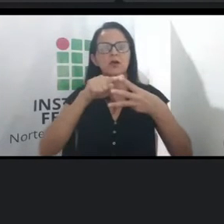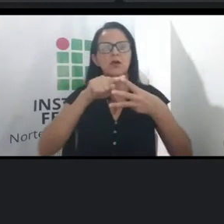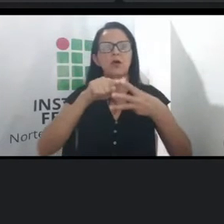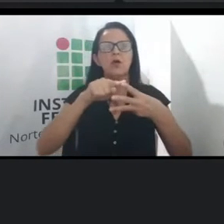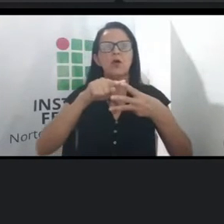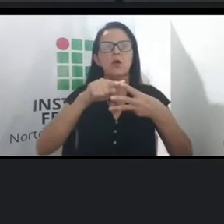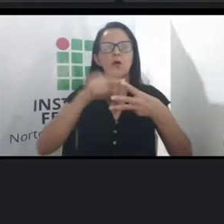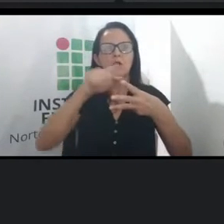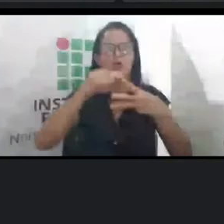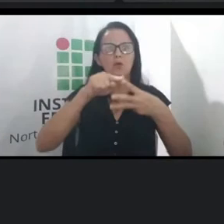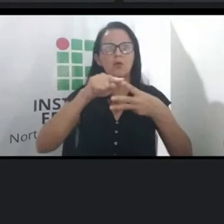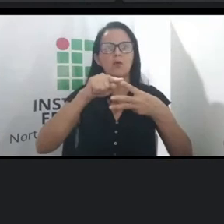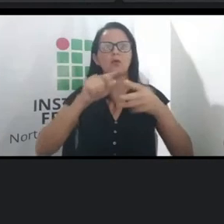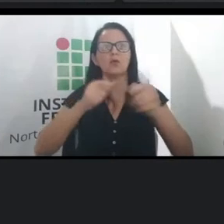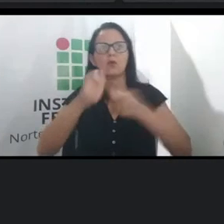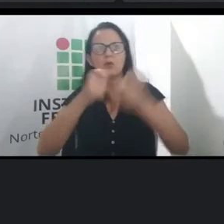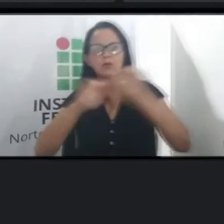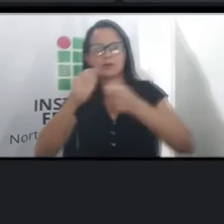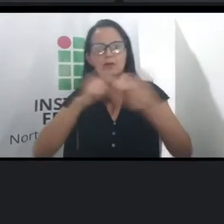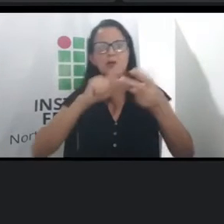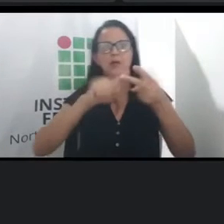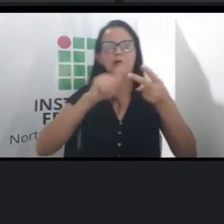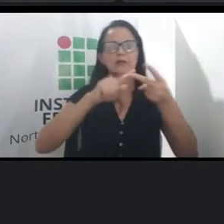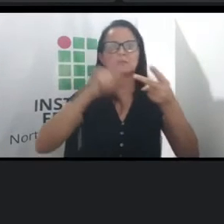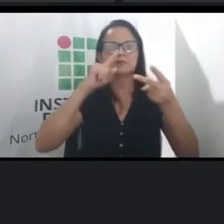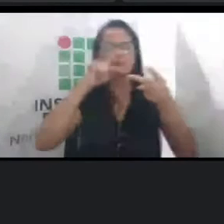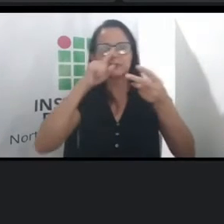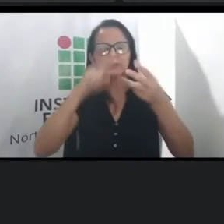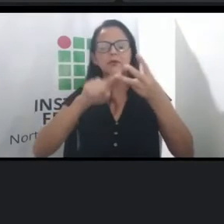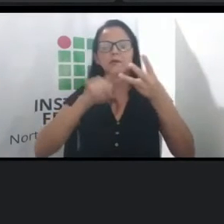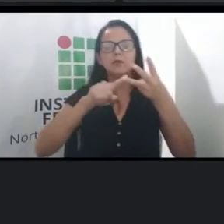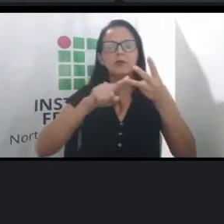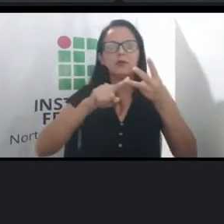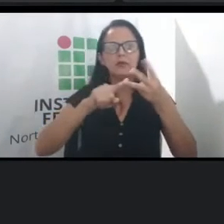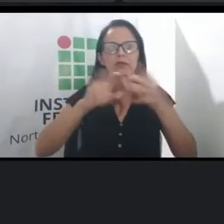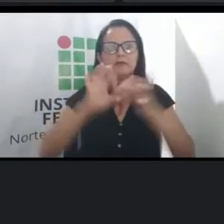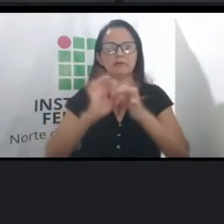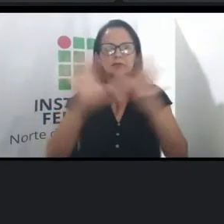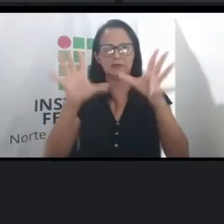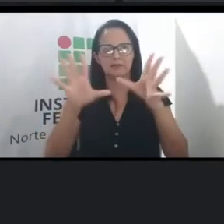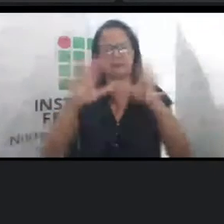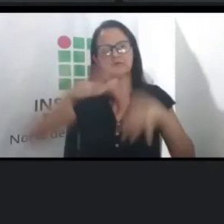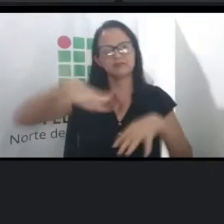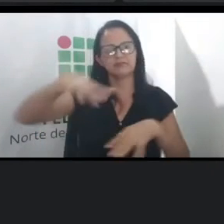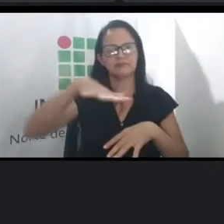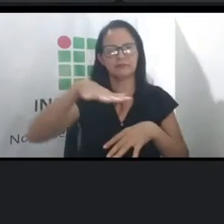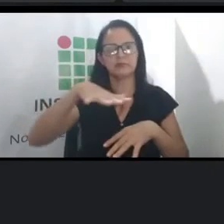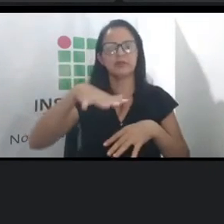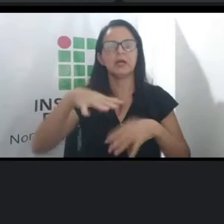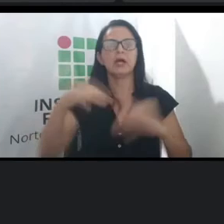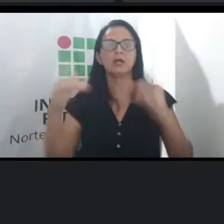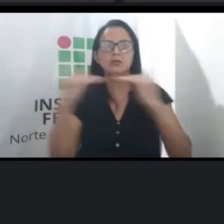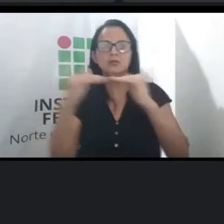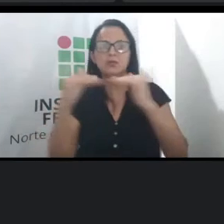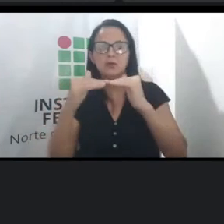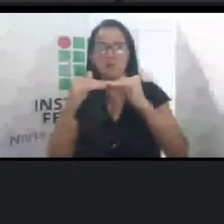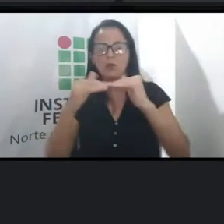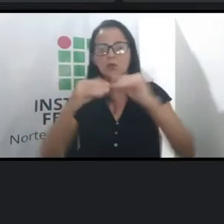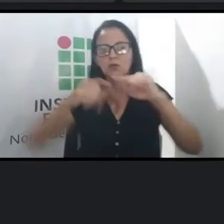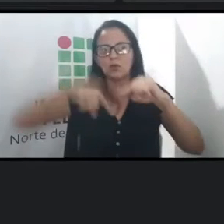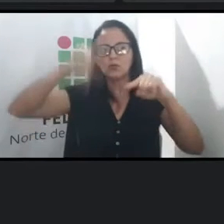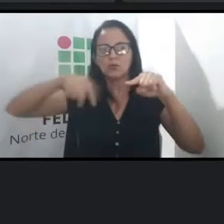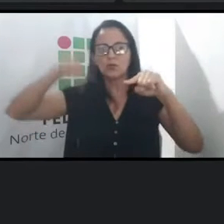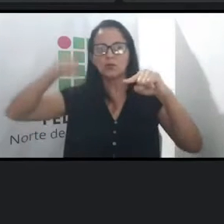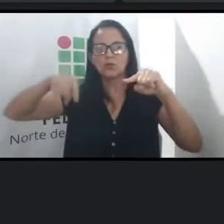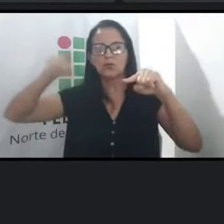livre. E essas zonas, elas são definidas de acordo com o nível de tensão envolvida. Por que eu estou falando isso?